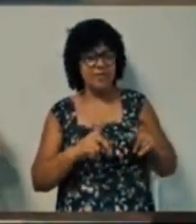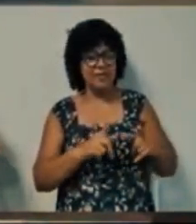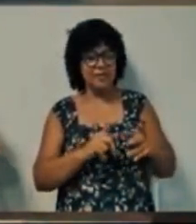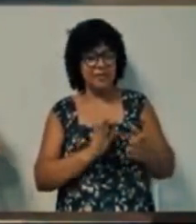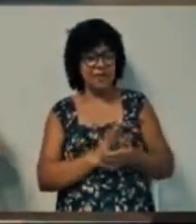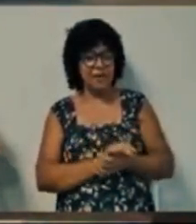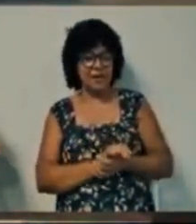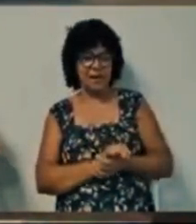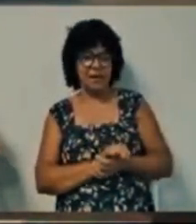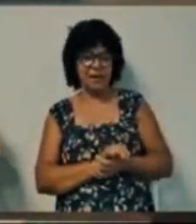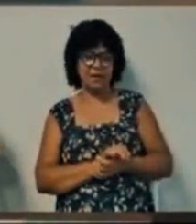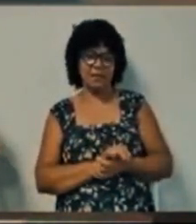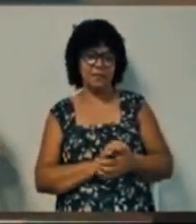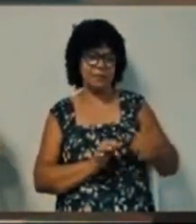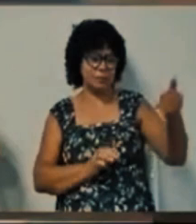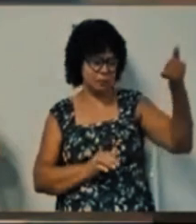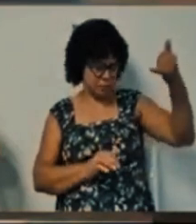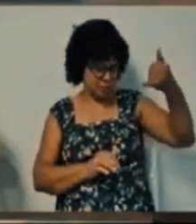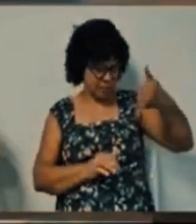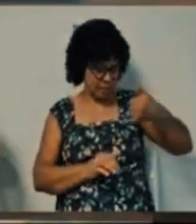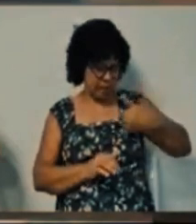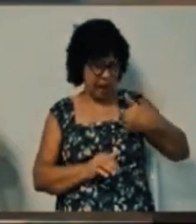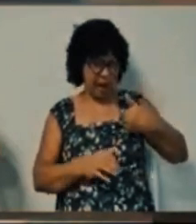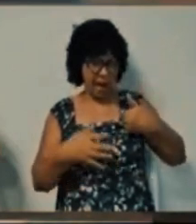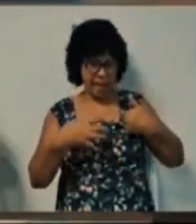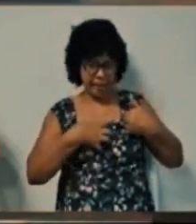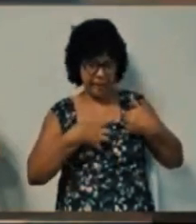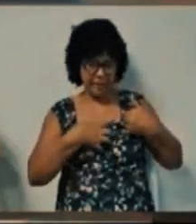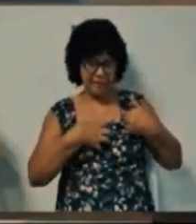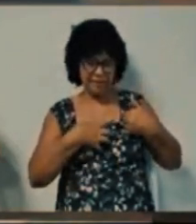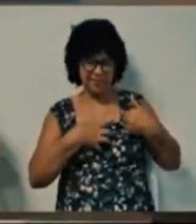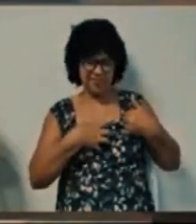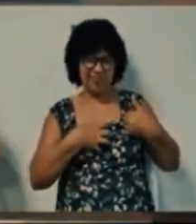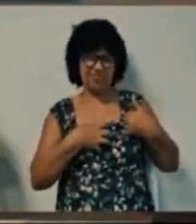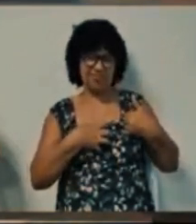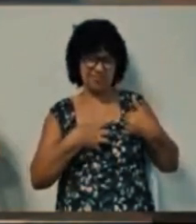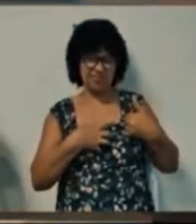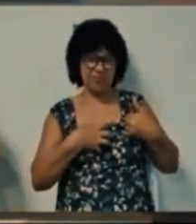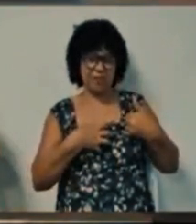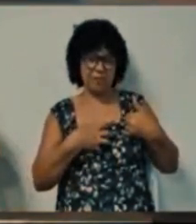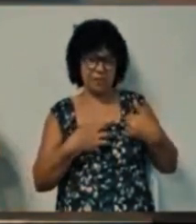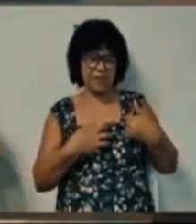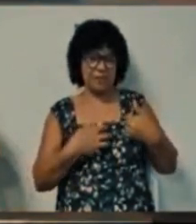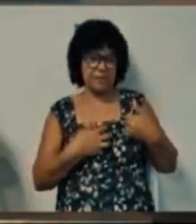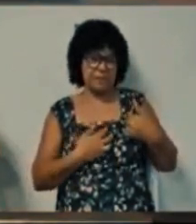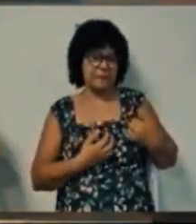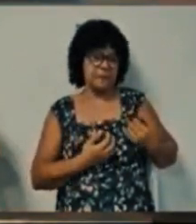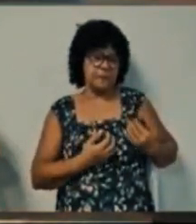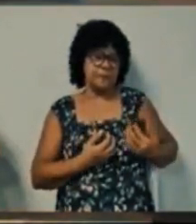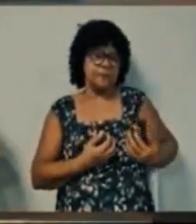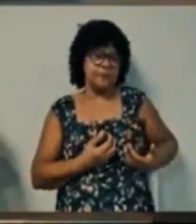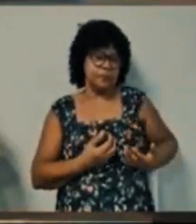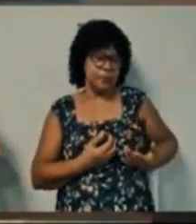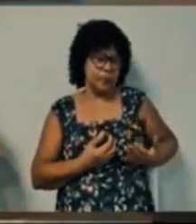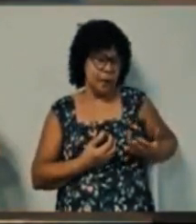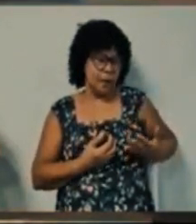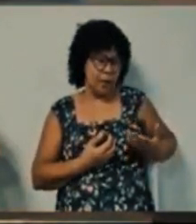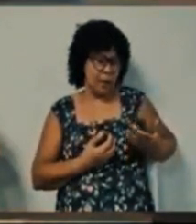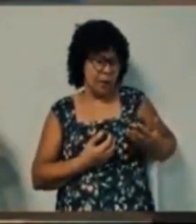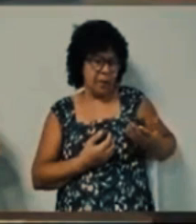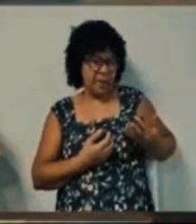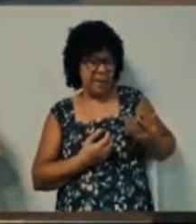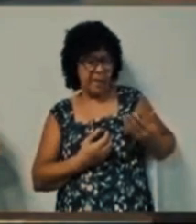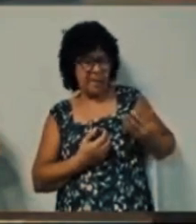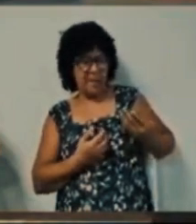que eu estou levando não vai na mão, ela está dentro da minha alma. Eu estou com meu coração fervendo, eu estou com meu